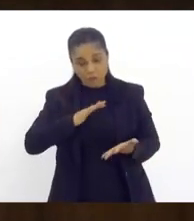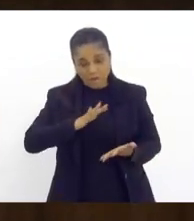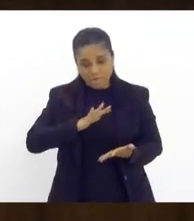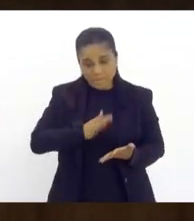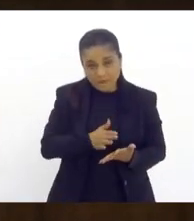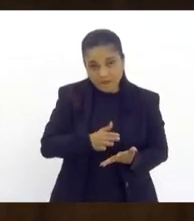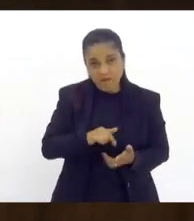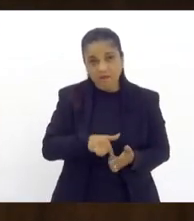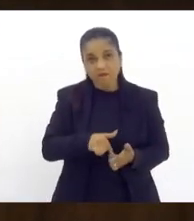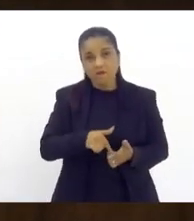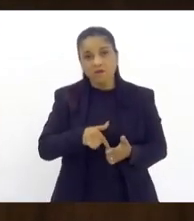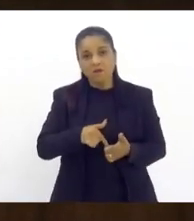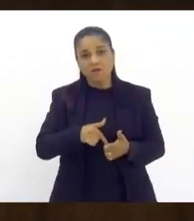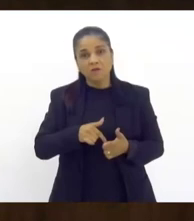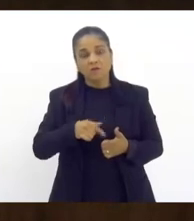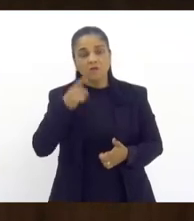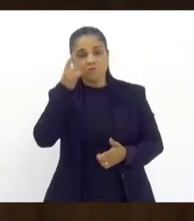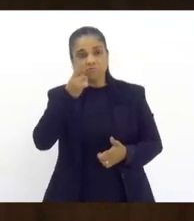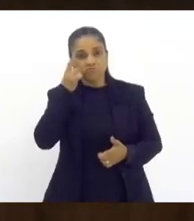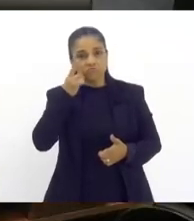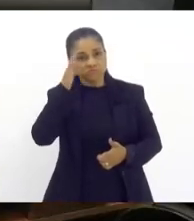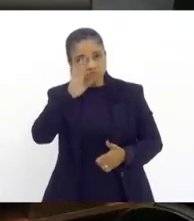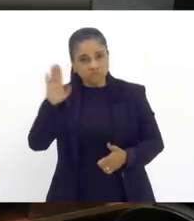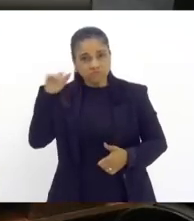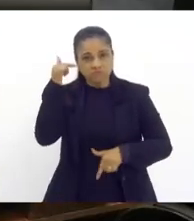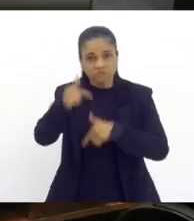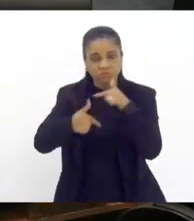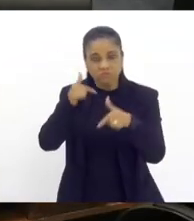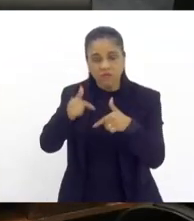de exercitar o nosso mandato. Muito obrigado.